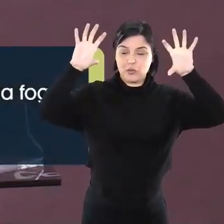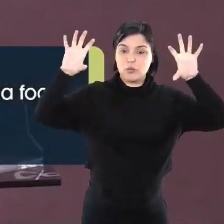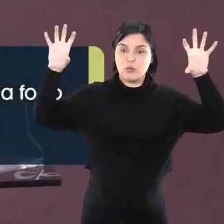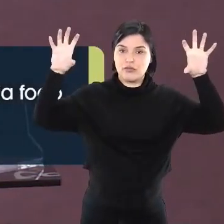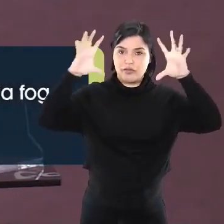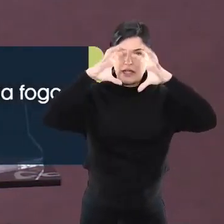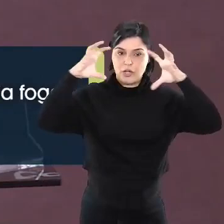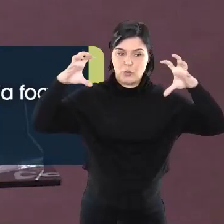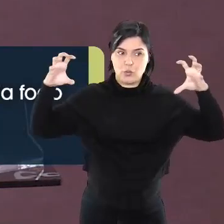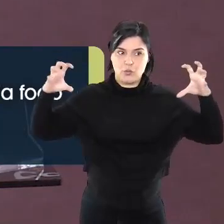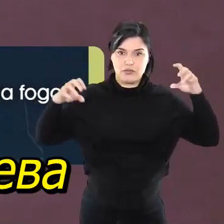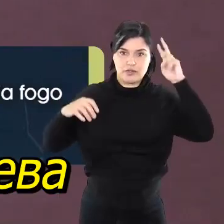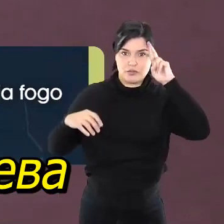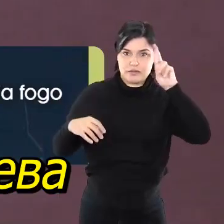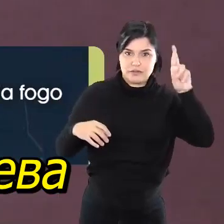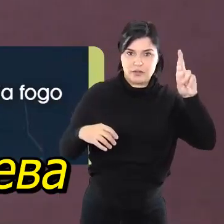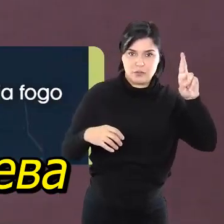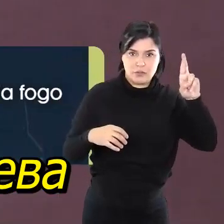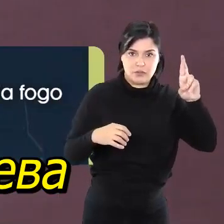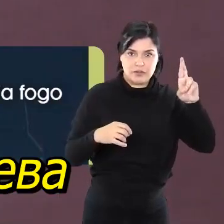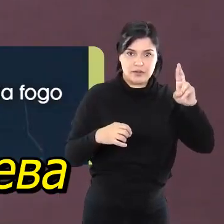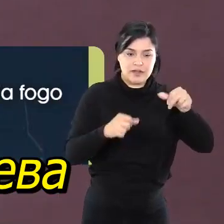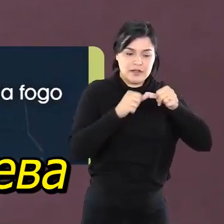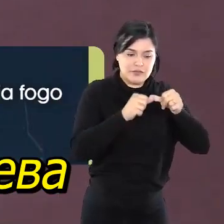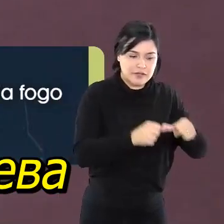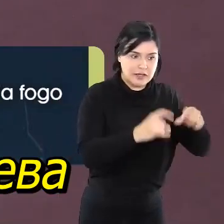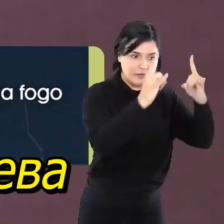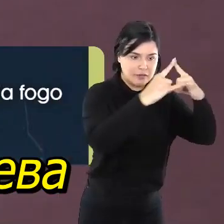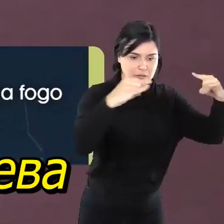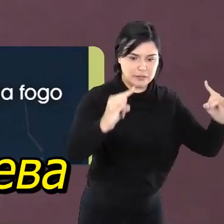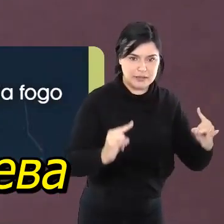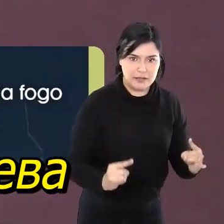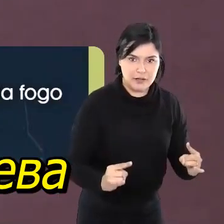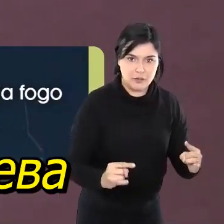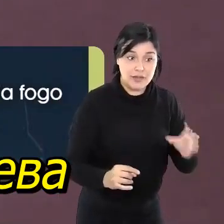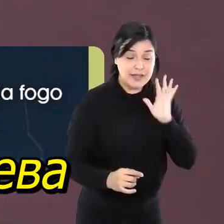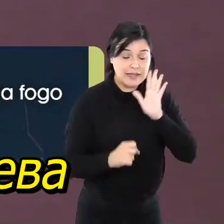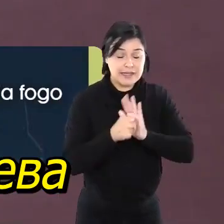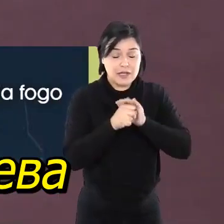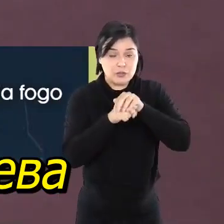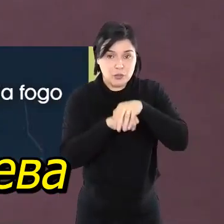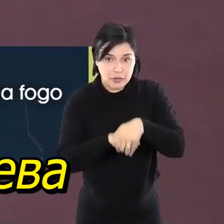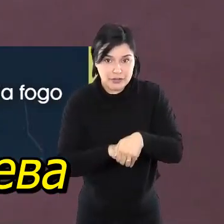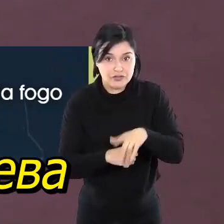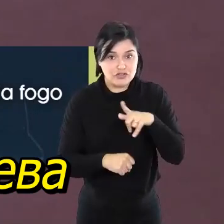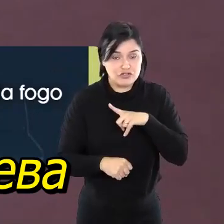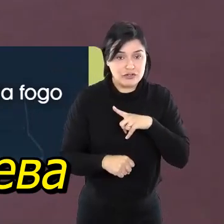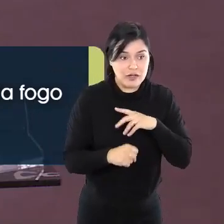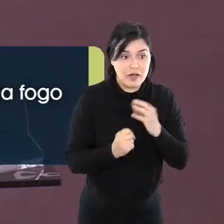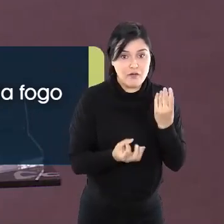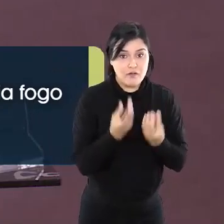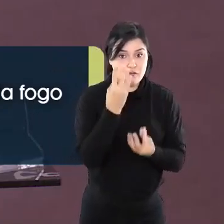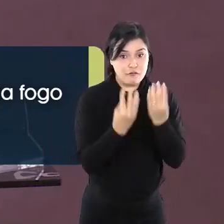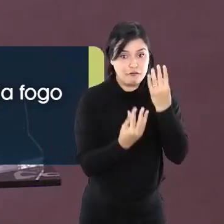repousava sobre o tabernáculo, e de noite havia fogo nela, à vista de toda a casa de Israel,